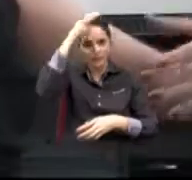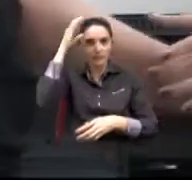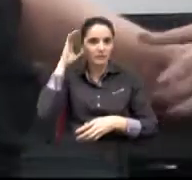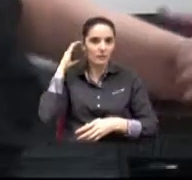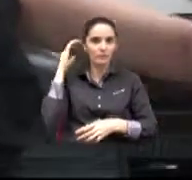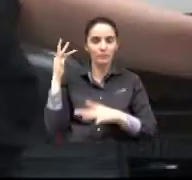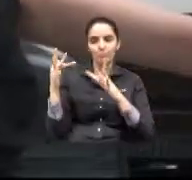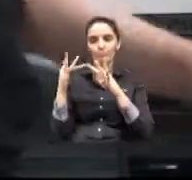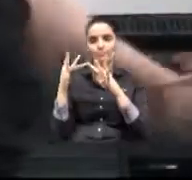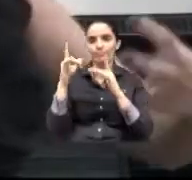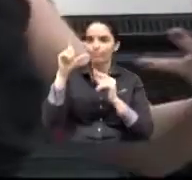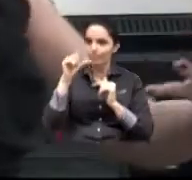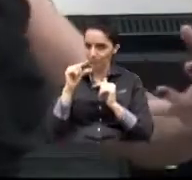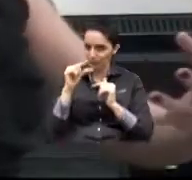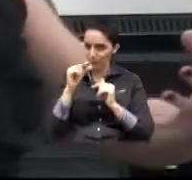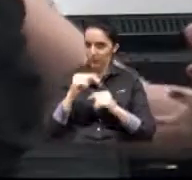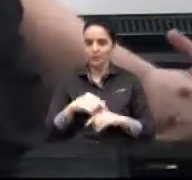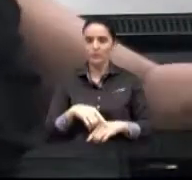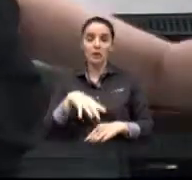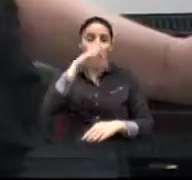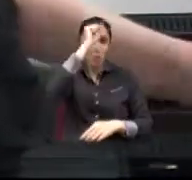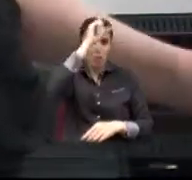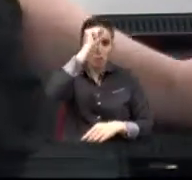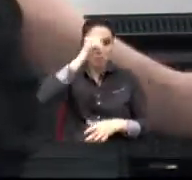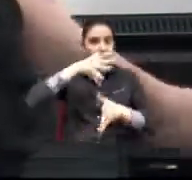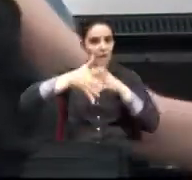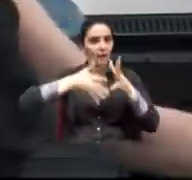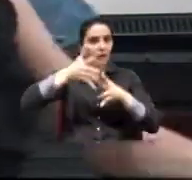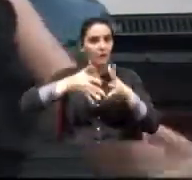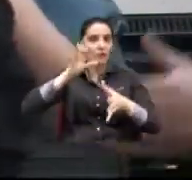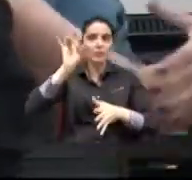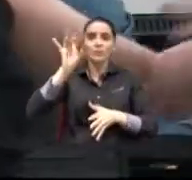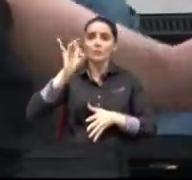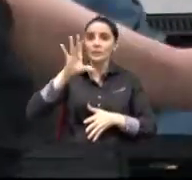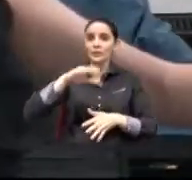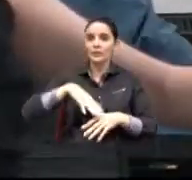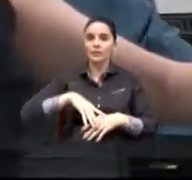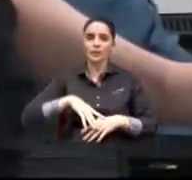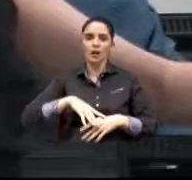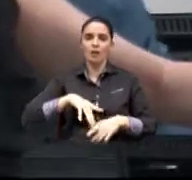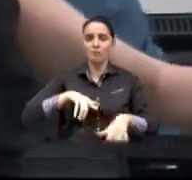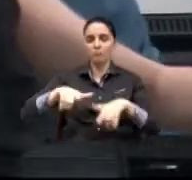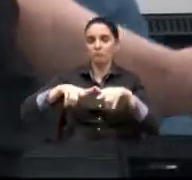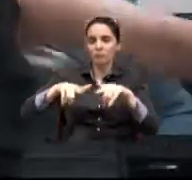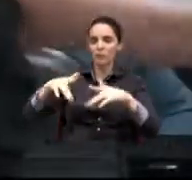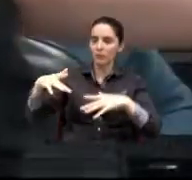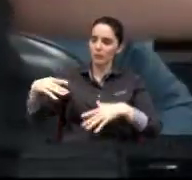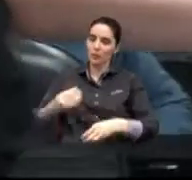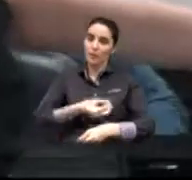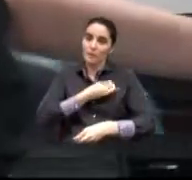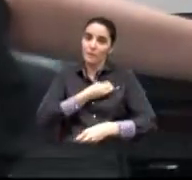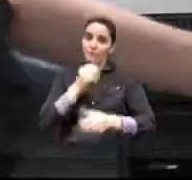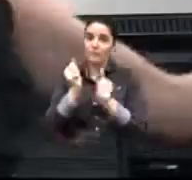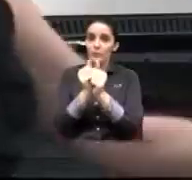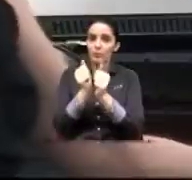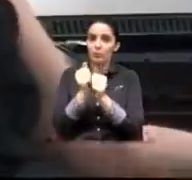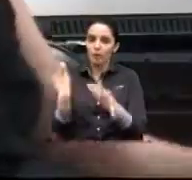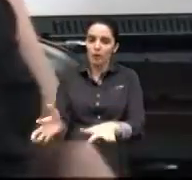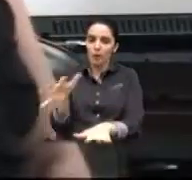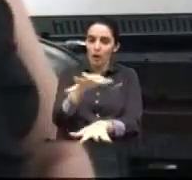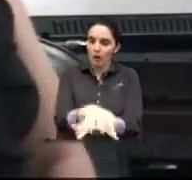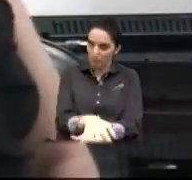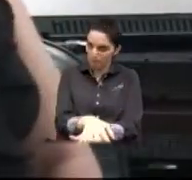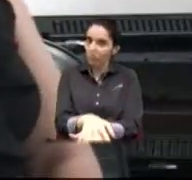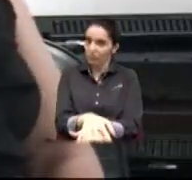mas aprender Libras é só você conviver com as pessoas e se permitir fazer a inclusão fática da pessoa